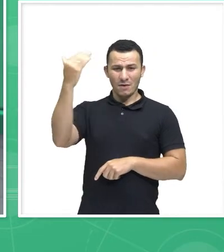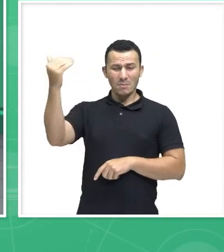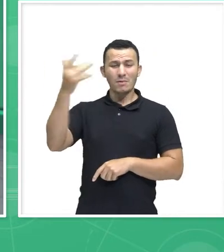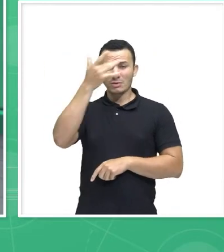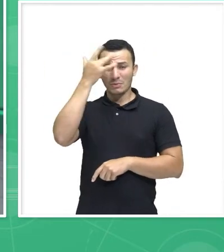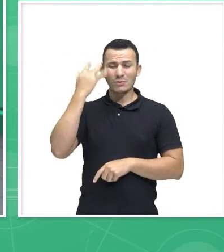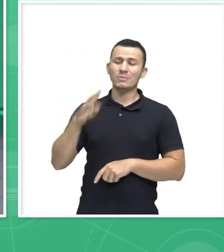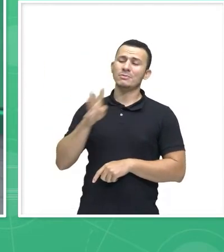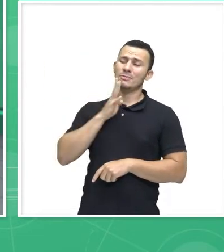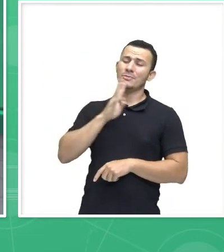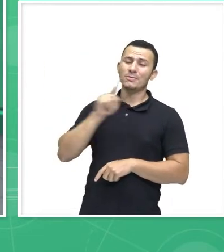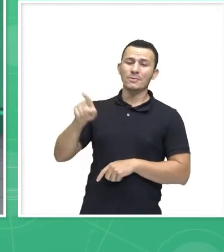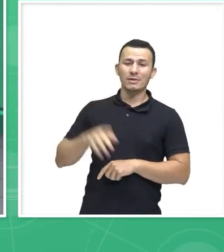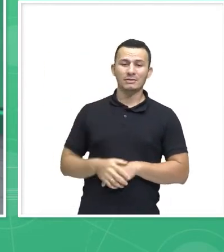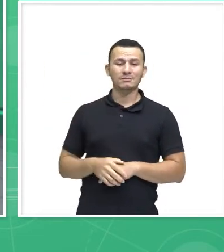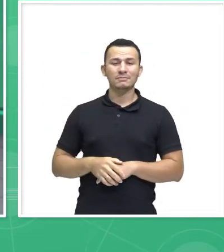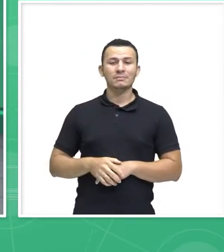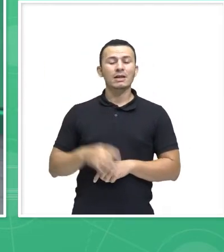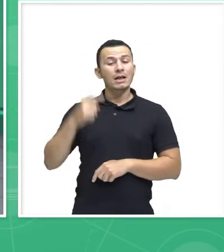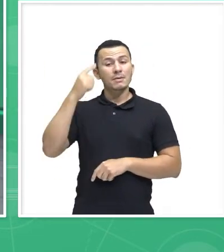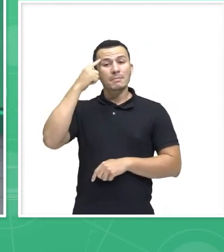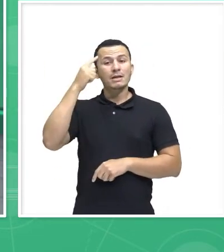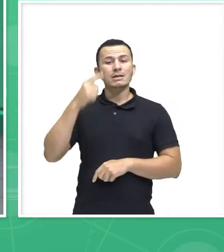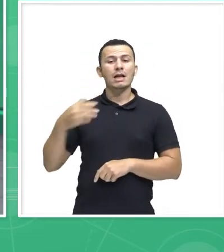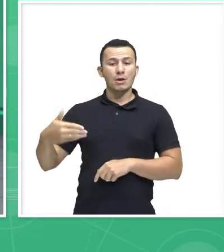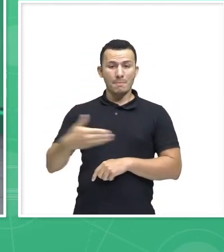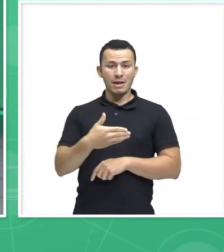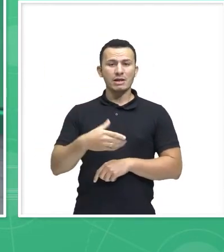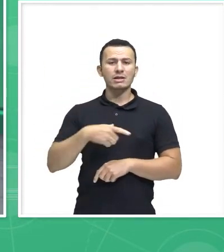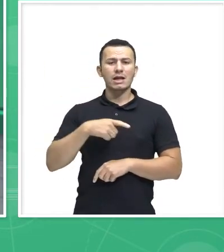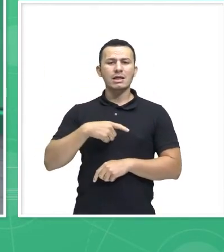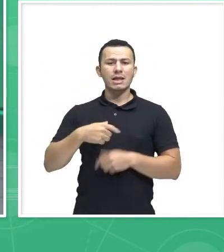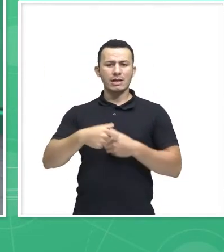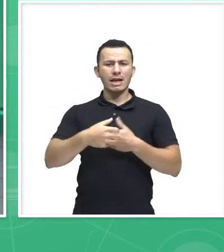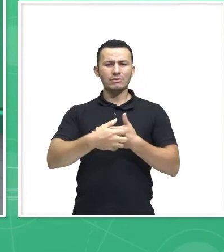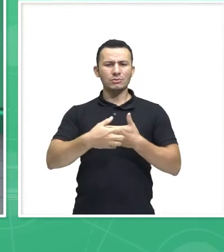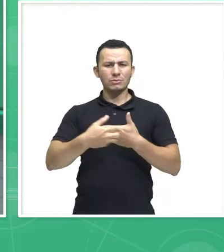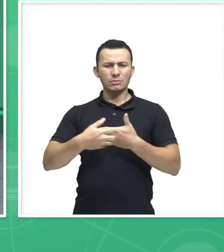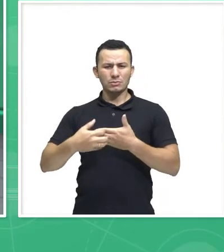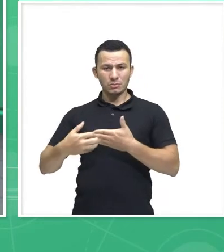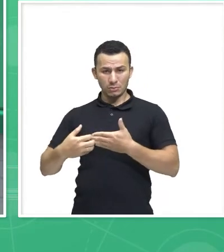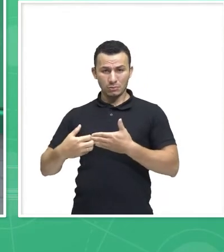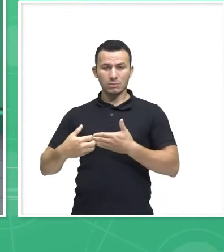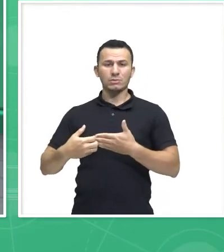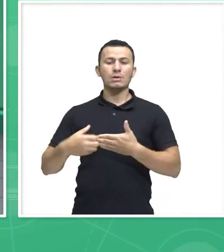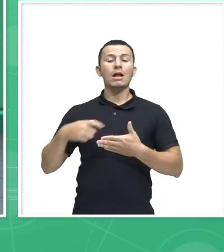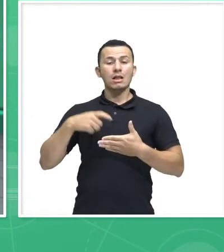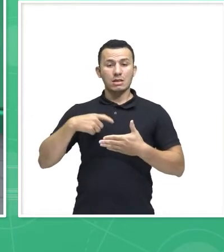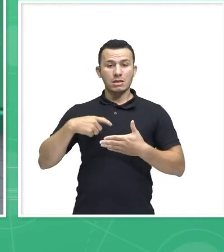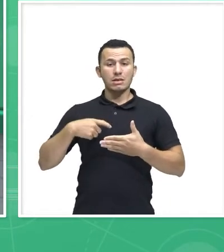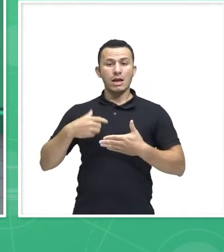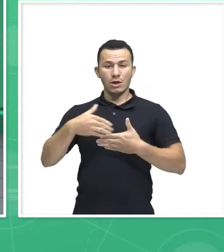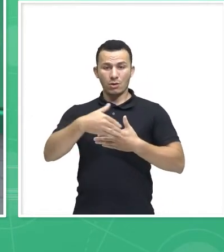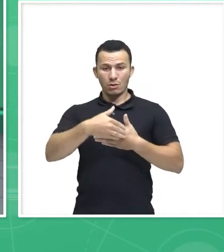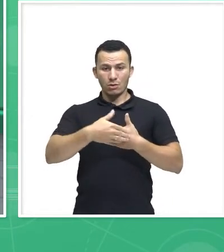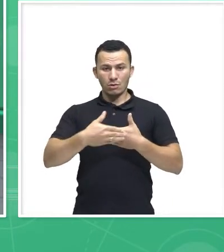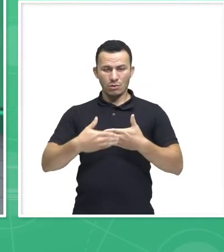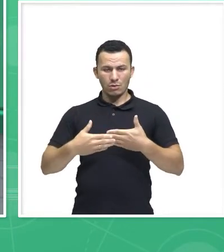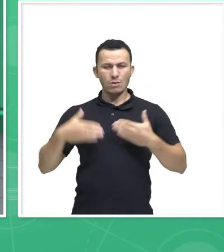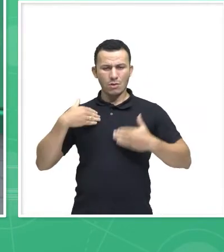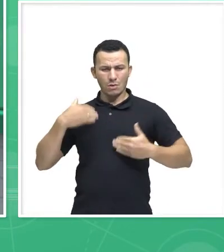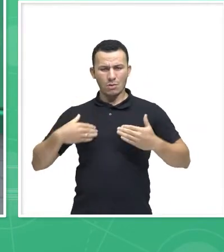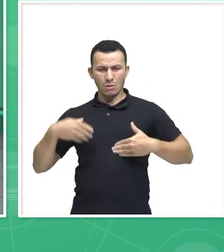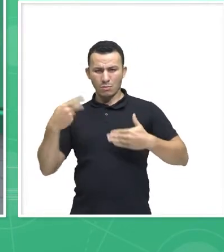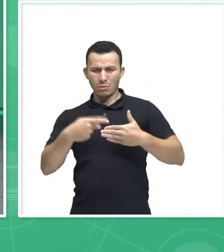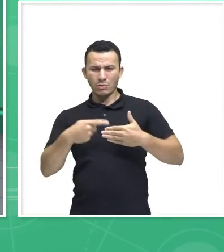como a gente está dar peixe a gente já Pensa logo escama mais a pirarara ela vai ter ali o seu corpo Ela é formada por uma